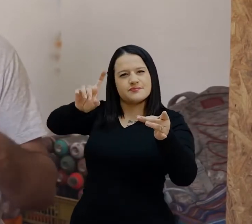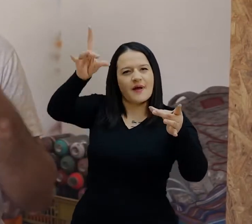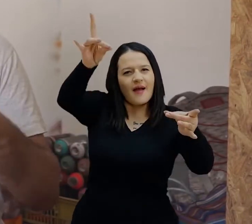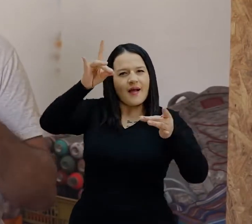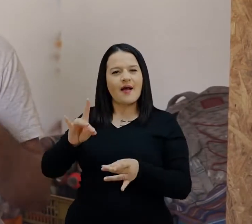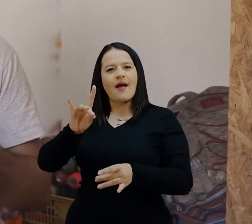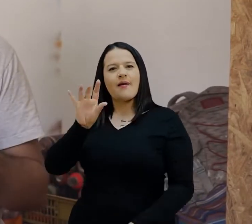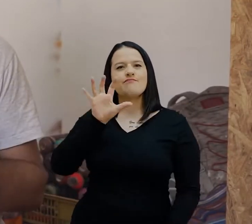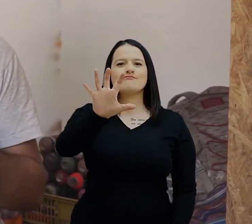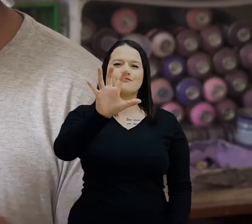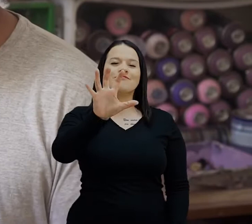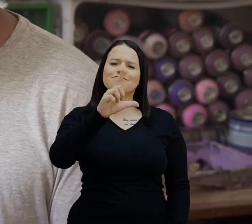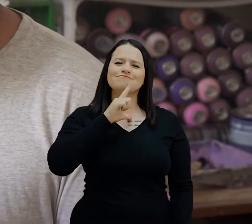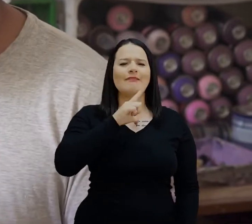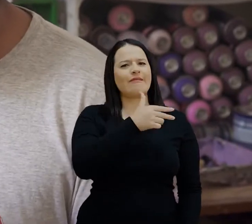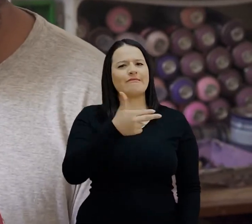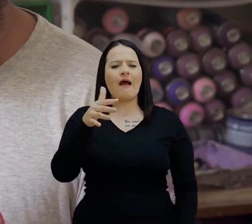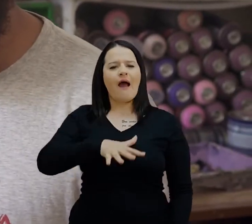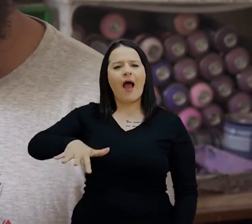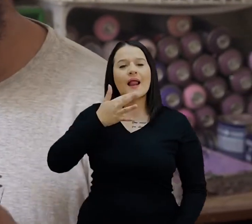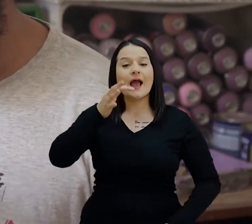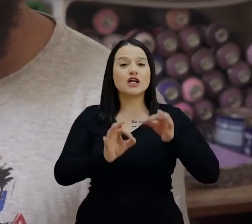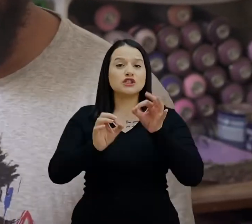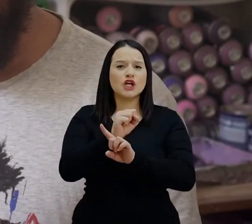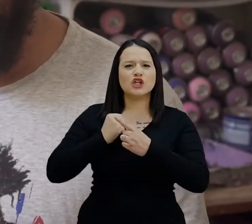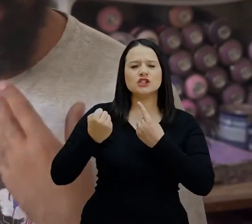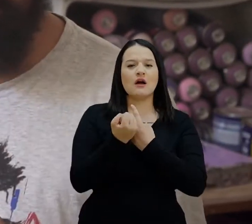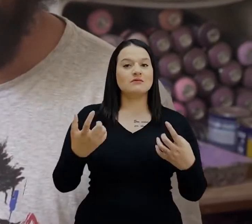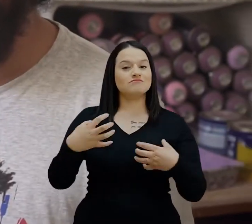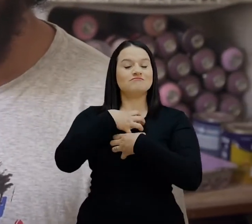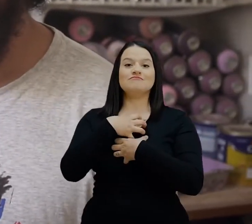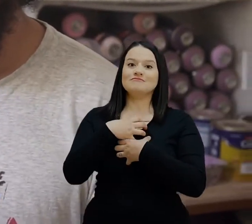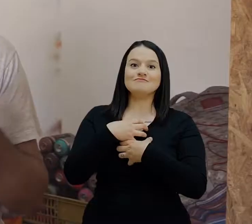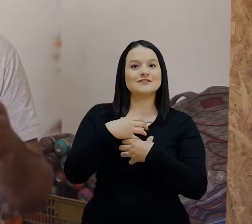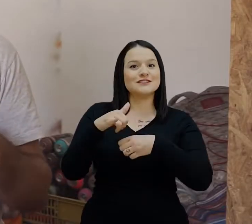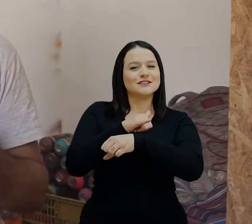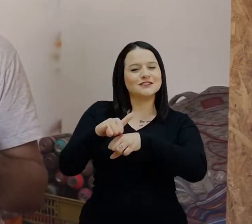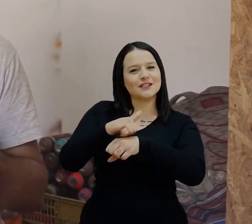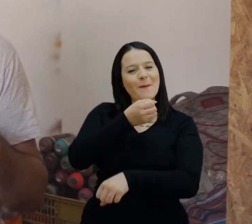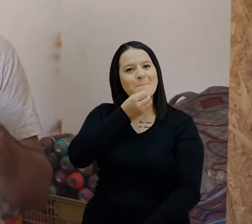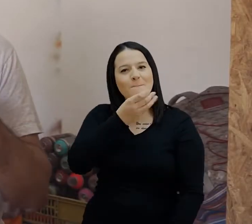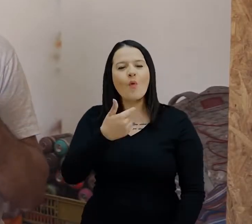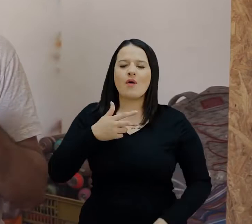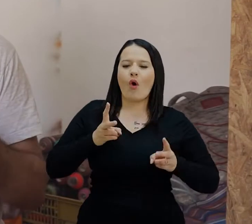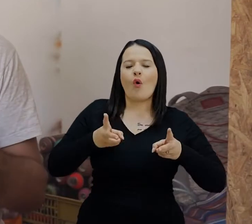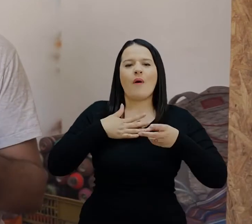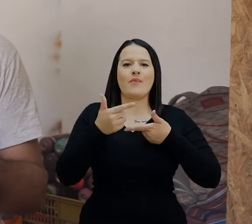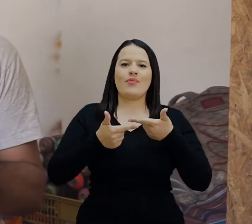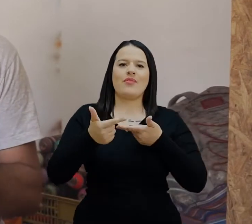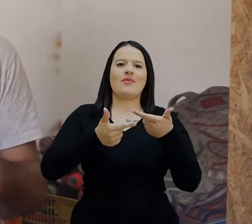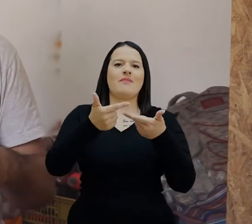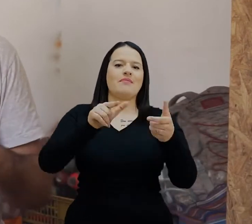na rua de forma rápida e também trazendo algumas questões, umas críticas sociais, eu vi no stencil uma